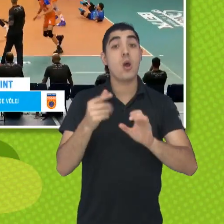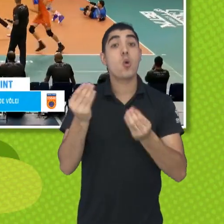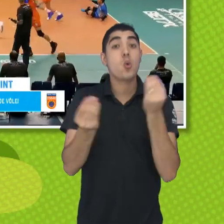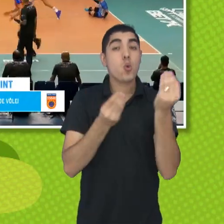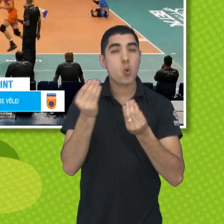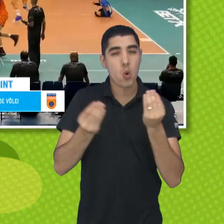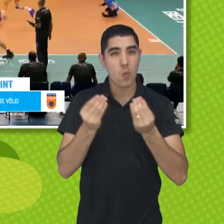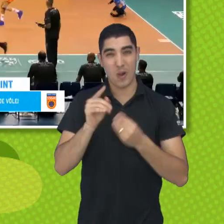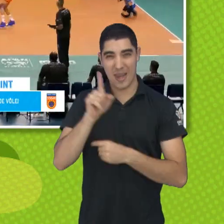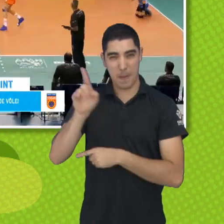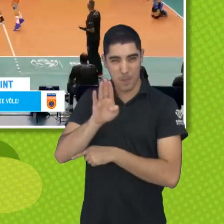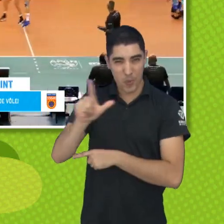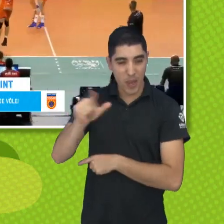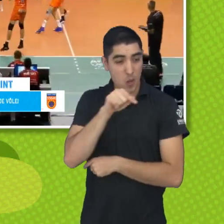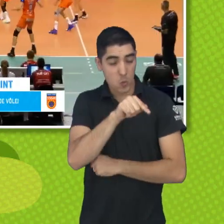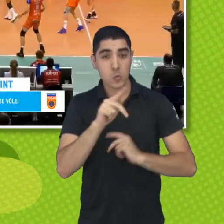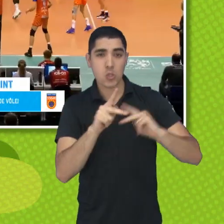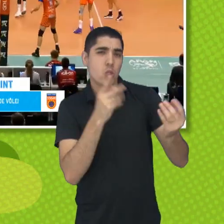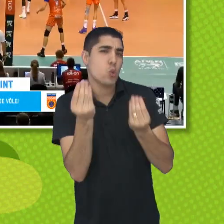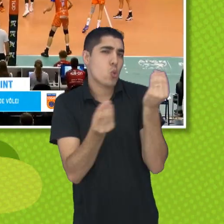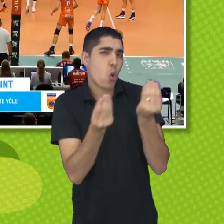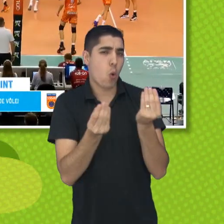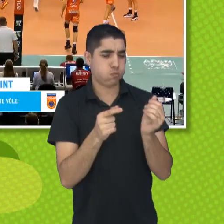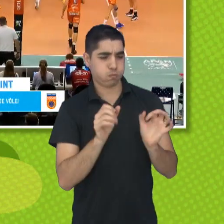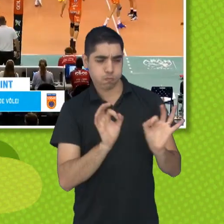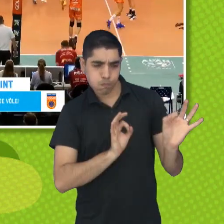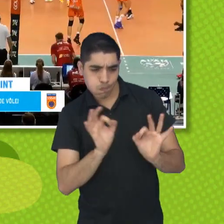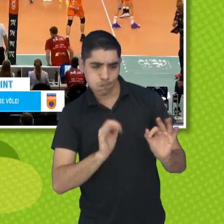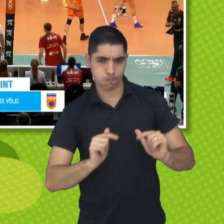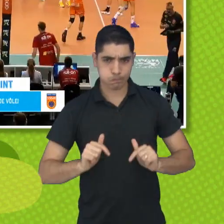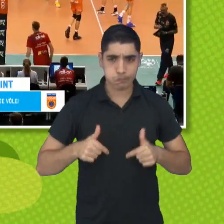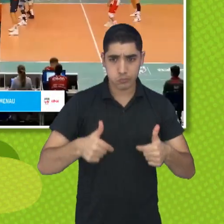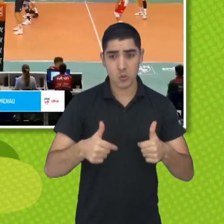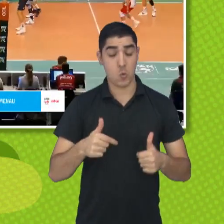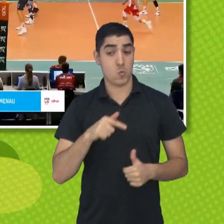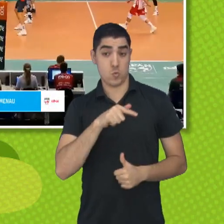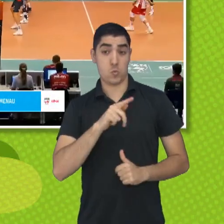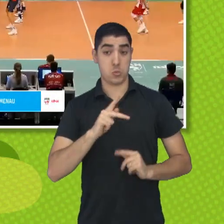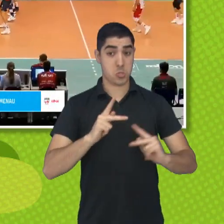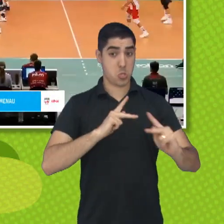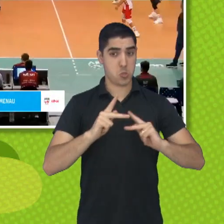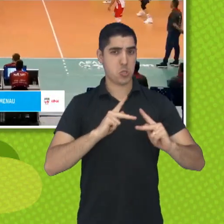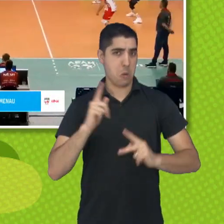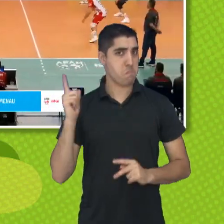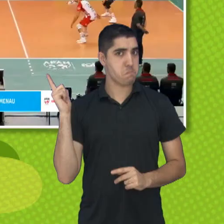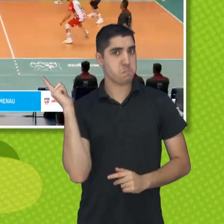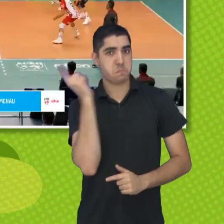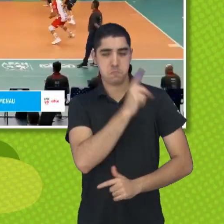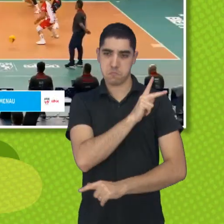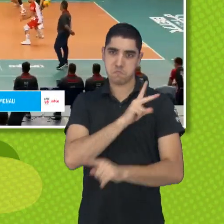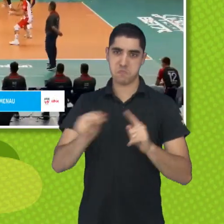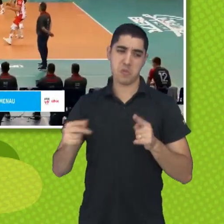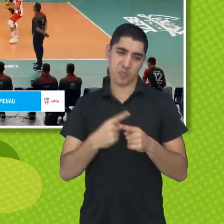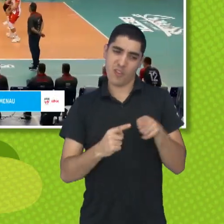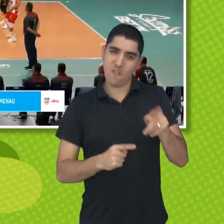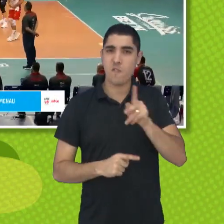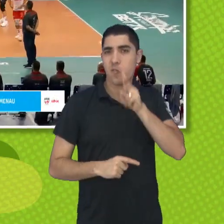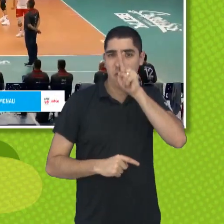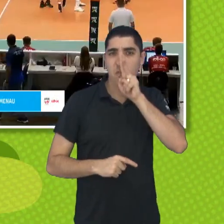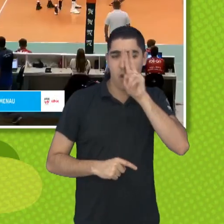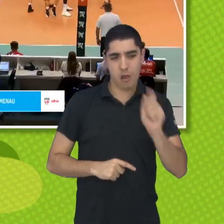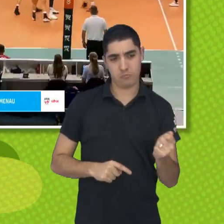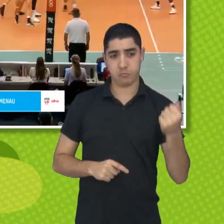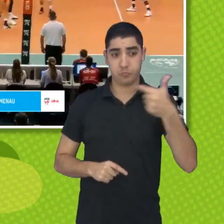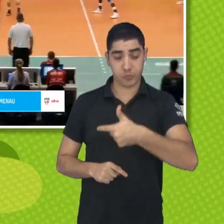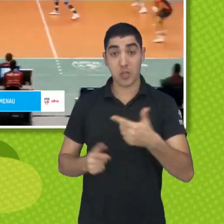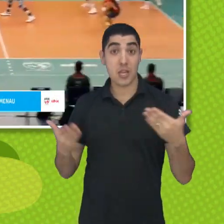lá em Blumenau. Então, o São José fez o dever não de casa, mas fez o que se esperava dele, venceu e